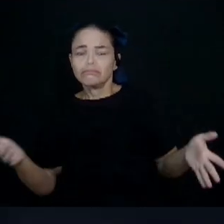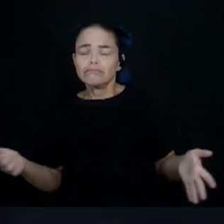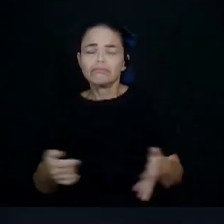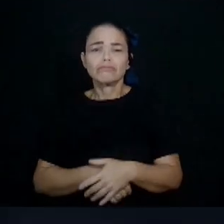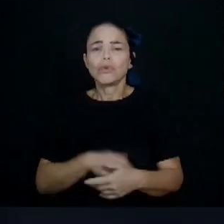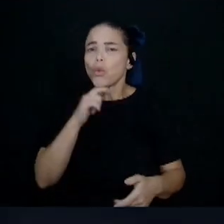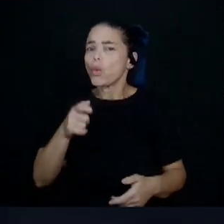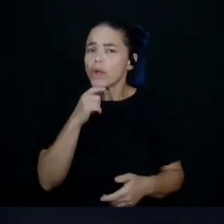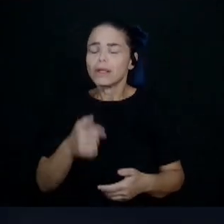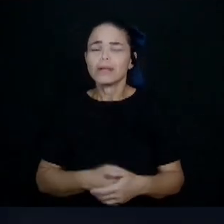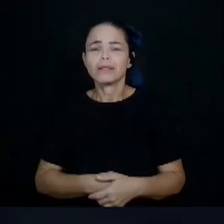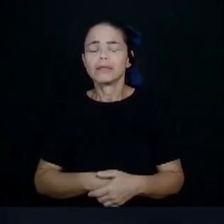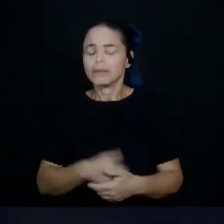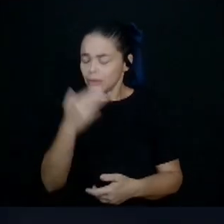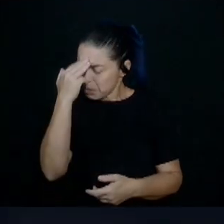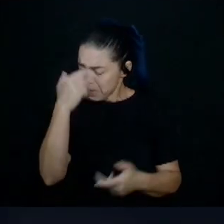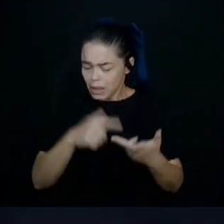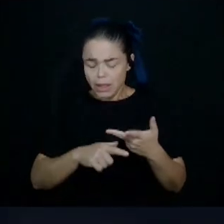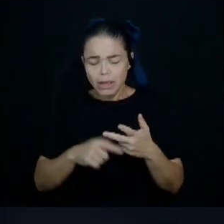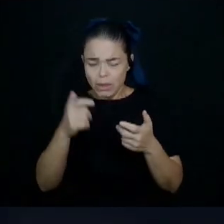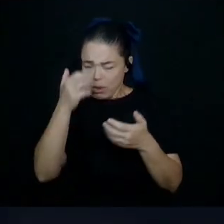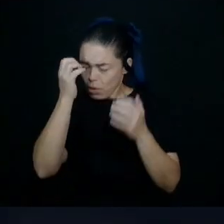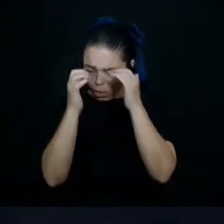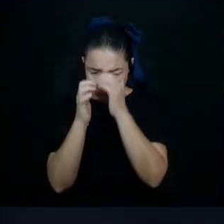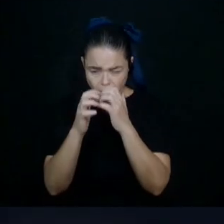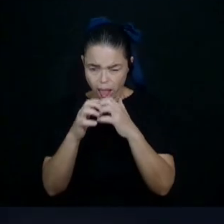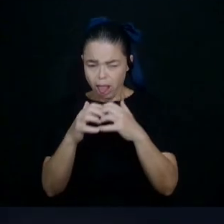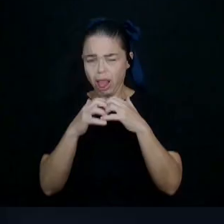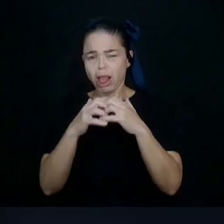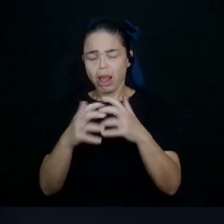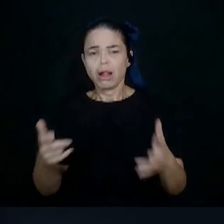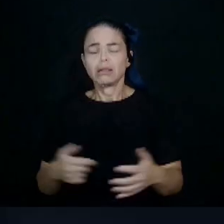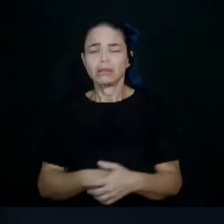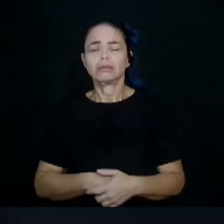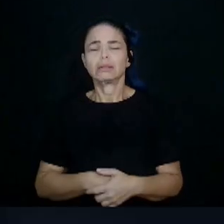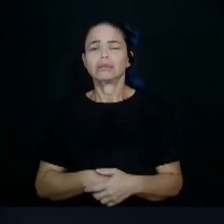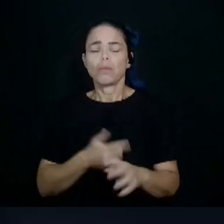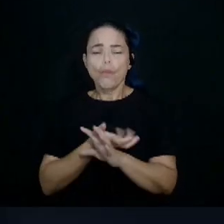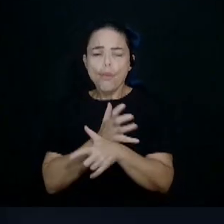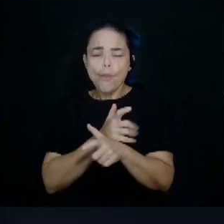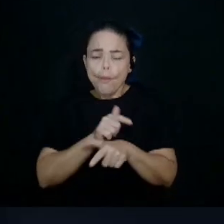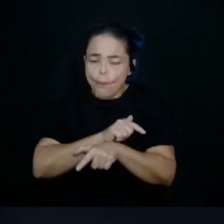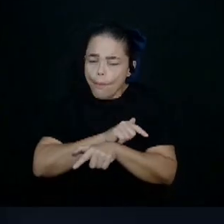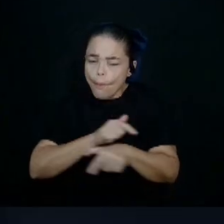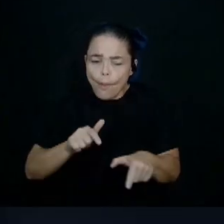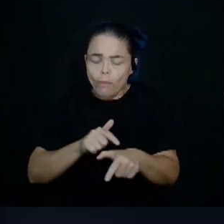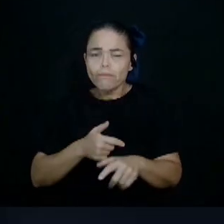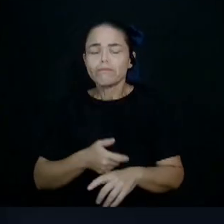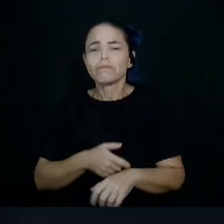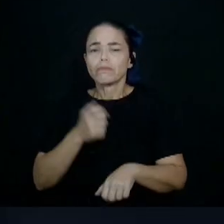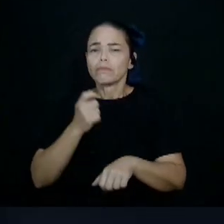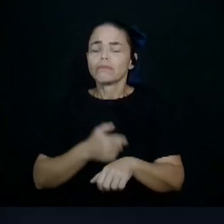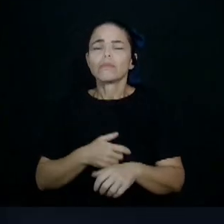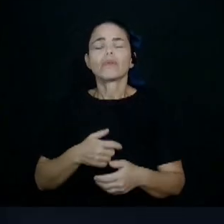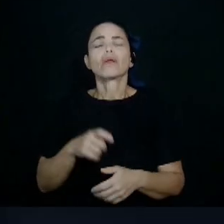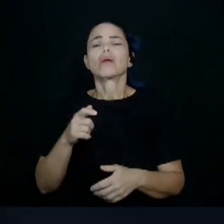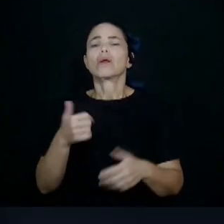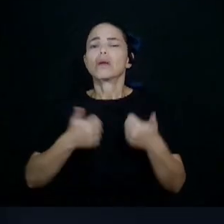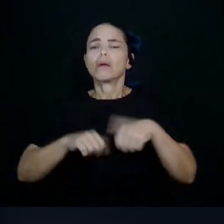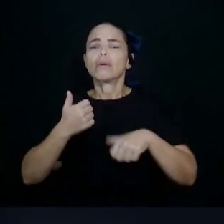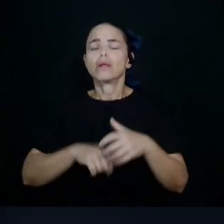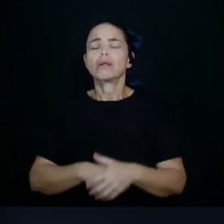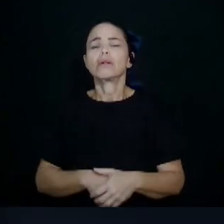nossa mente, no nosso cérebro? É um vazio? Qual que é a avaliação que a doutora faz sobre isso, doutora?